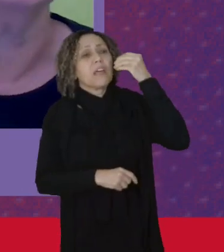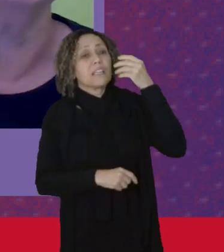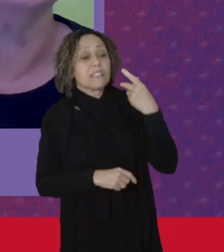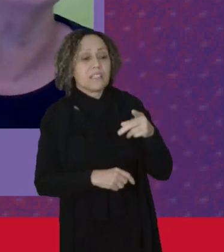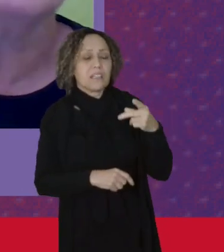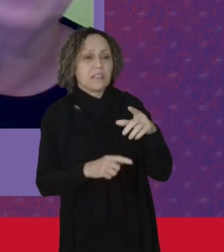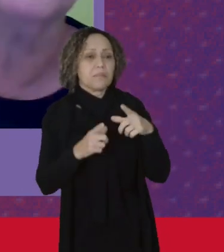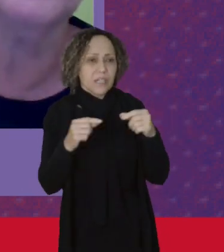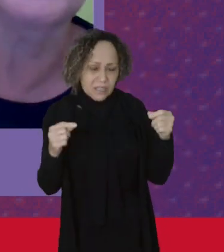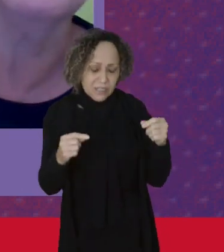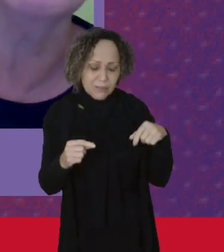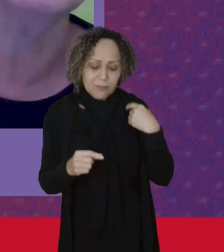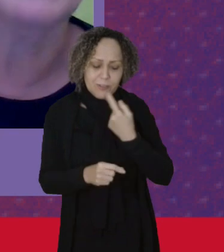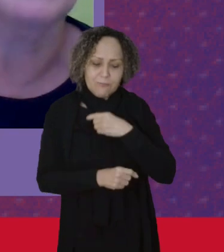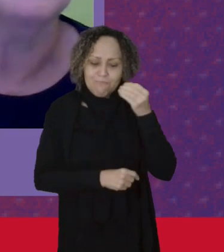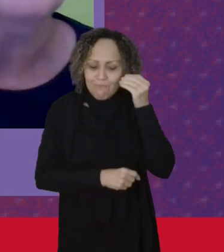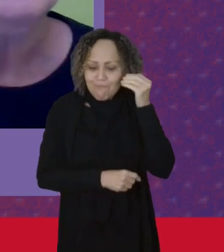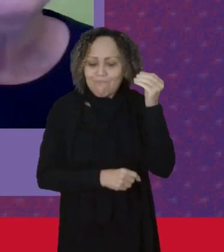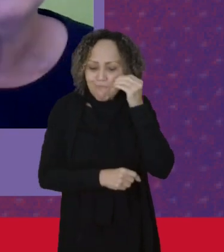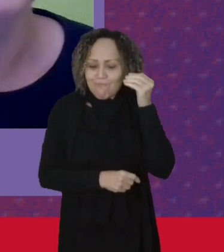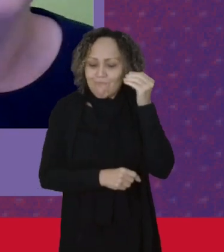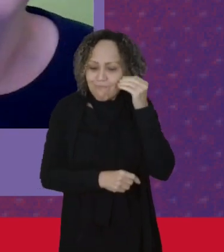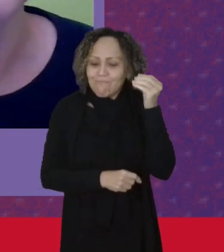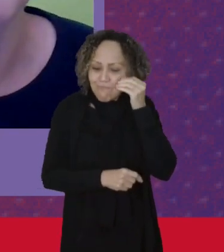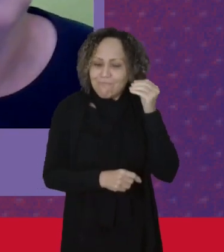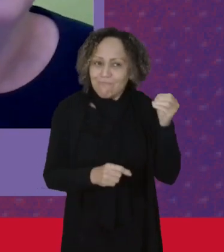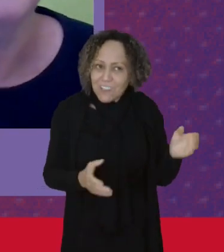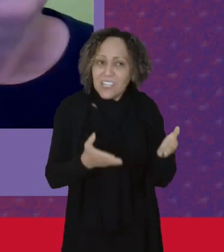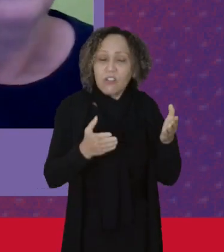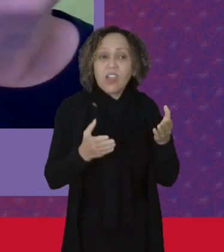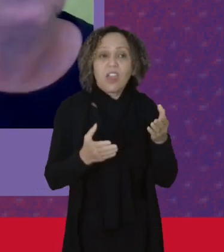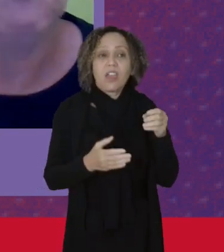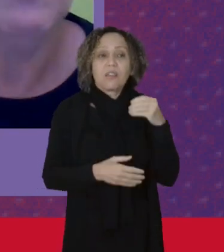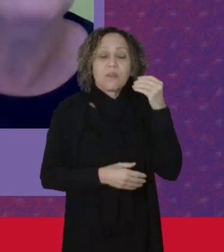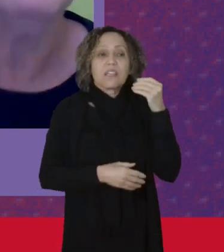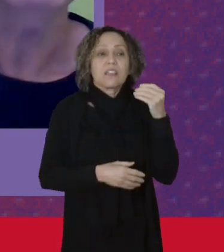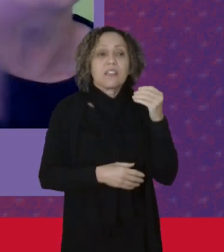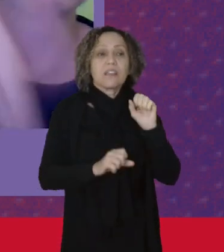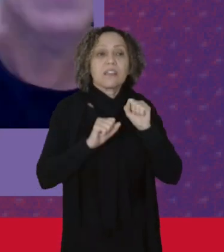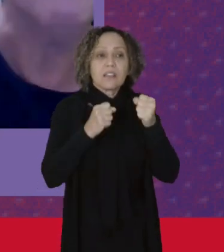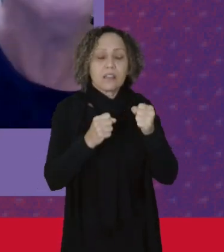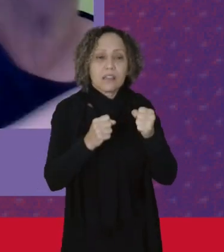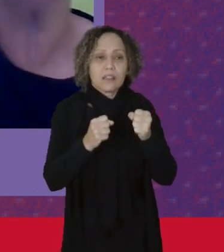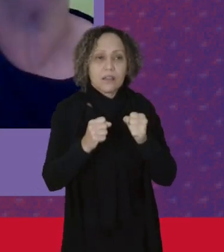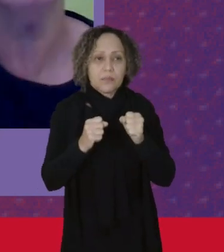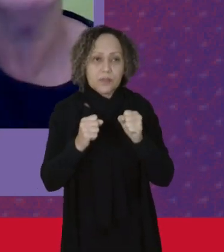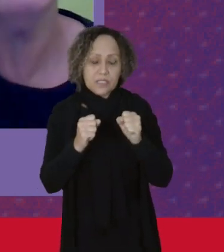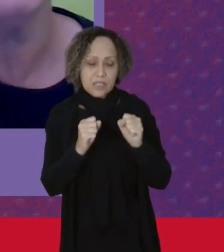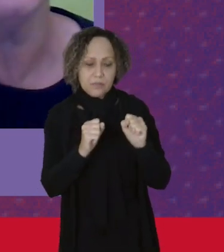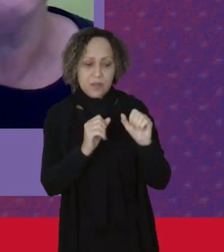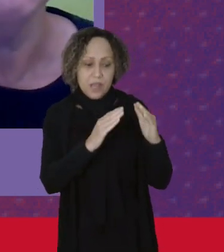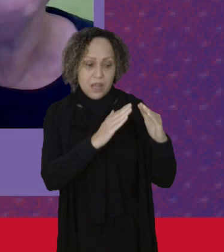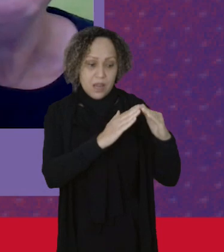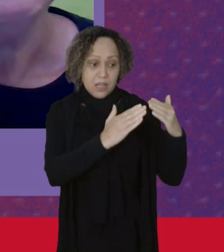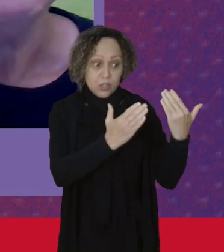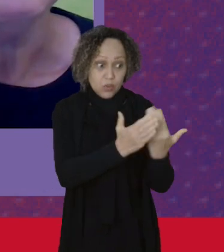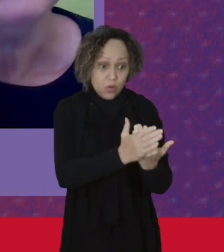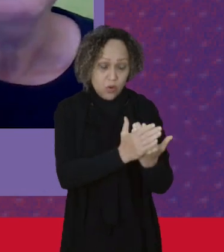difícil, mas que a gente está tentando alimentá-la, que é de aproximar a escola do CAPES e do Centro de